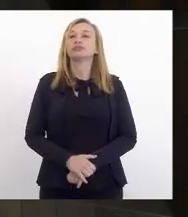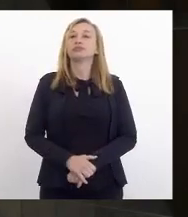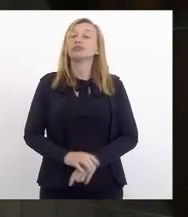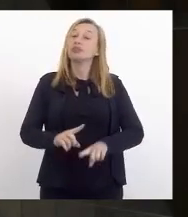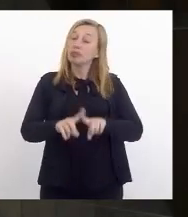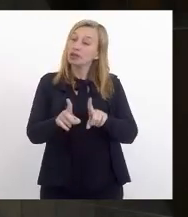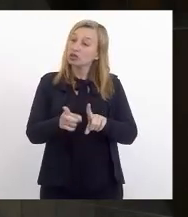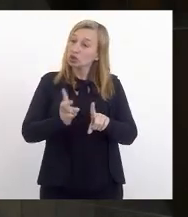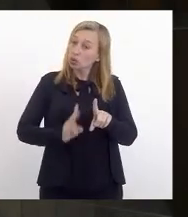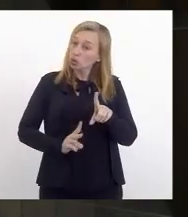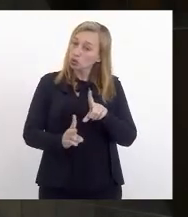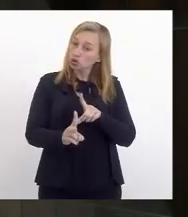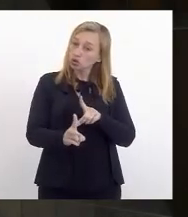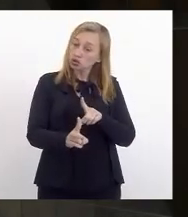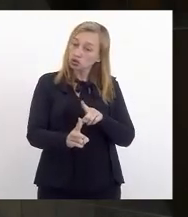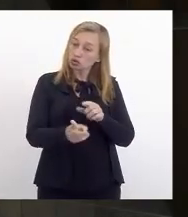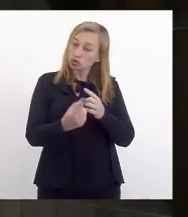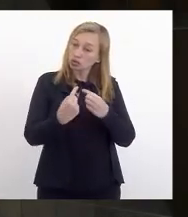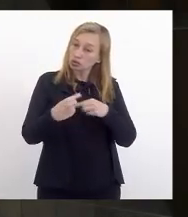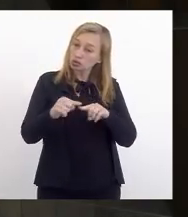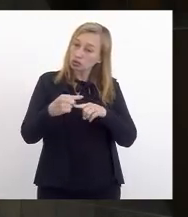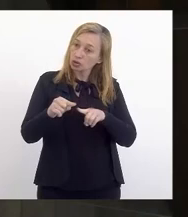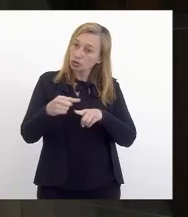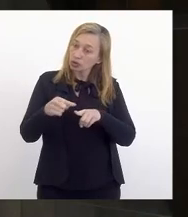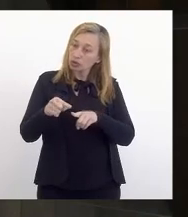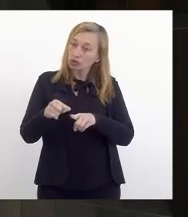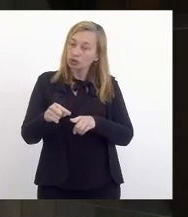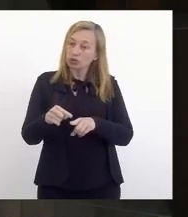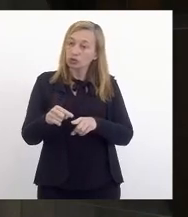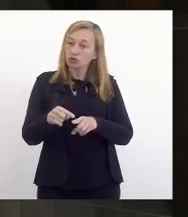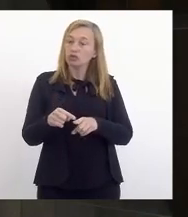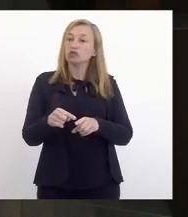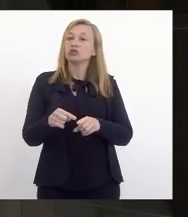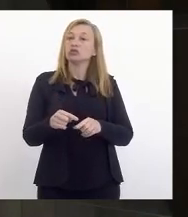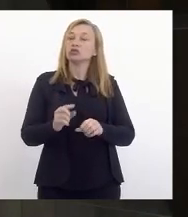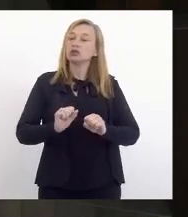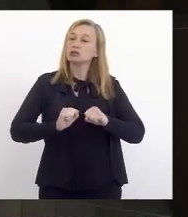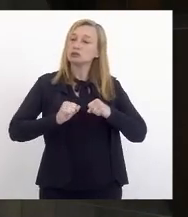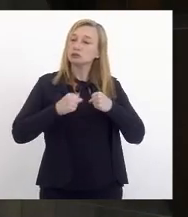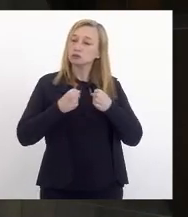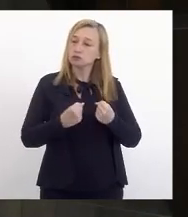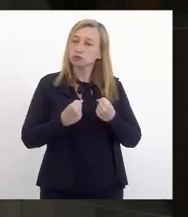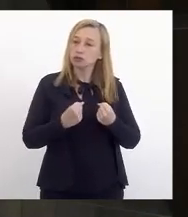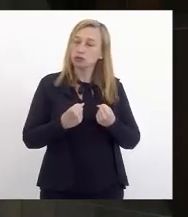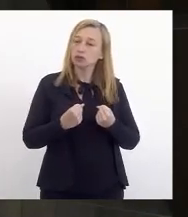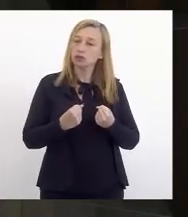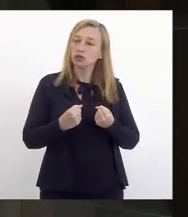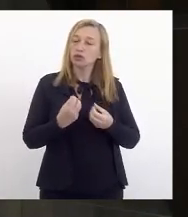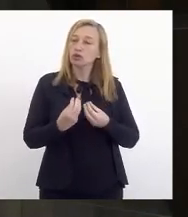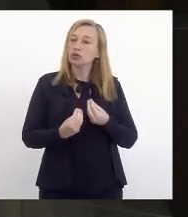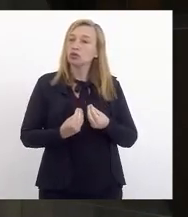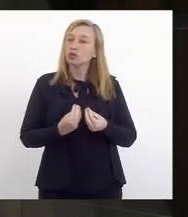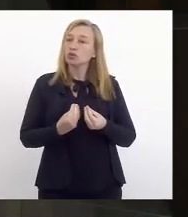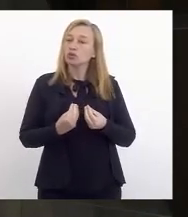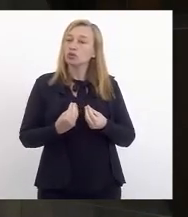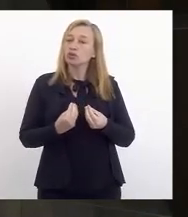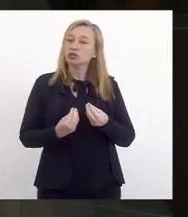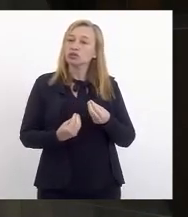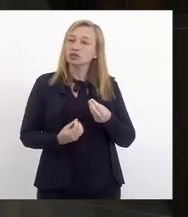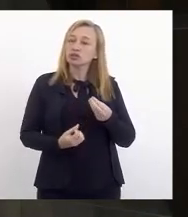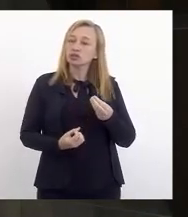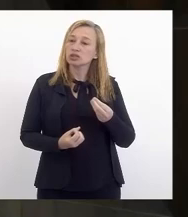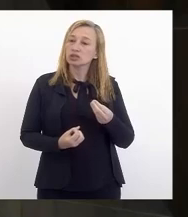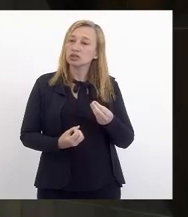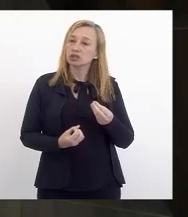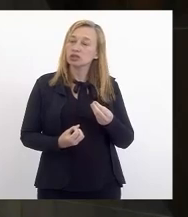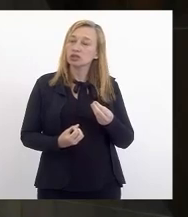mas continuamos perseguindo com unhas e dentes a forma de implantá-la